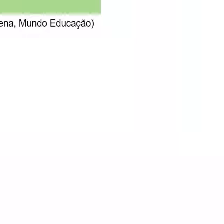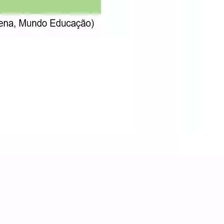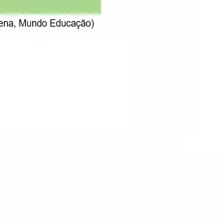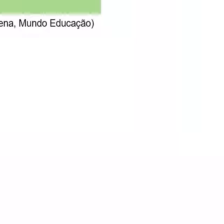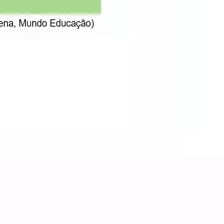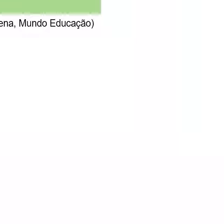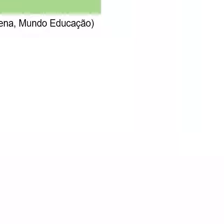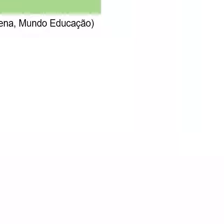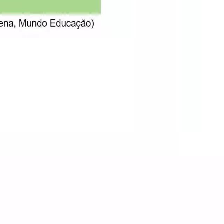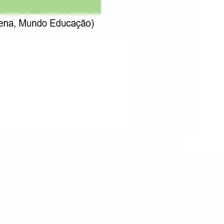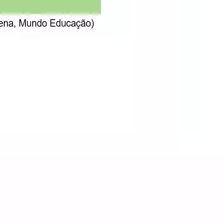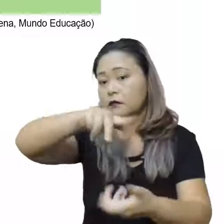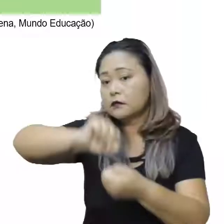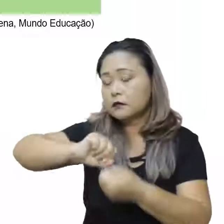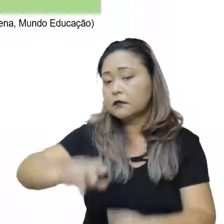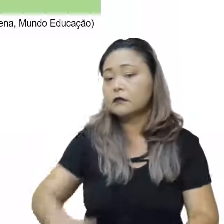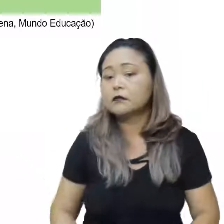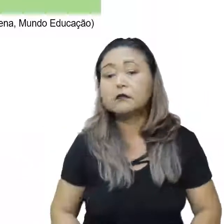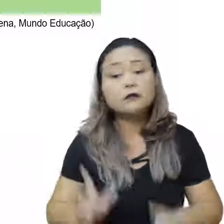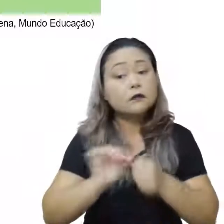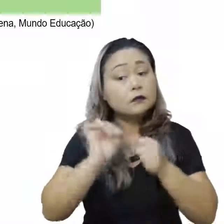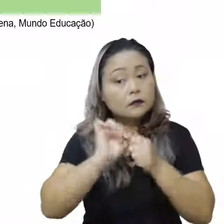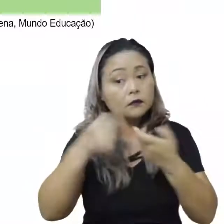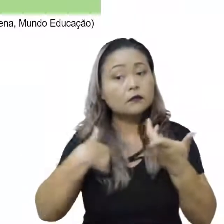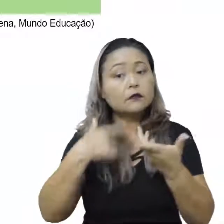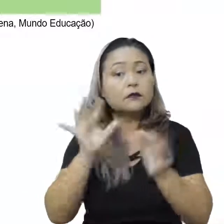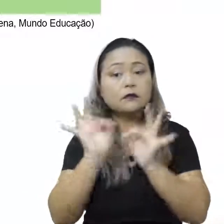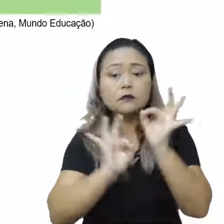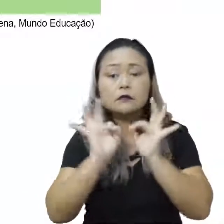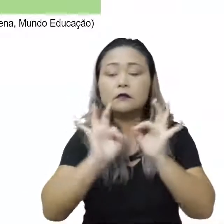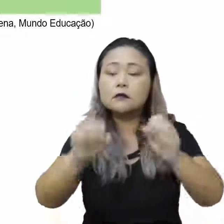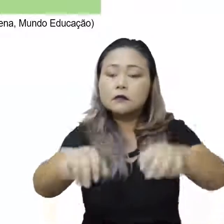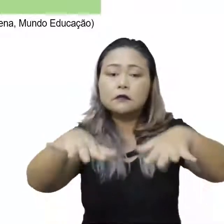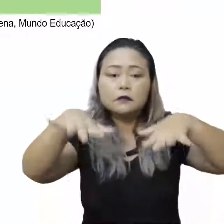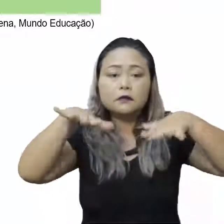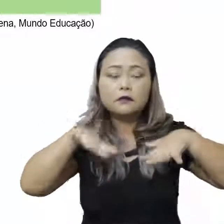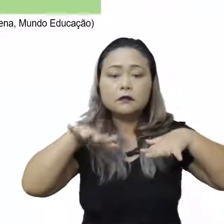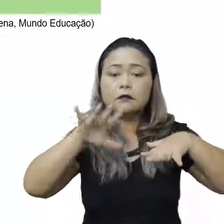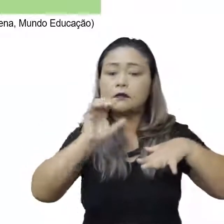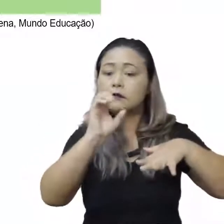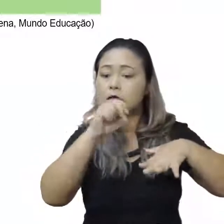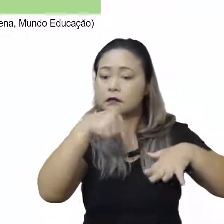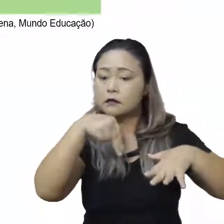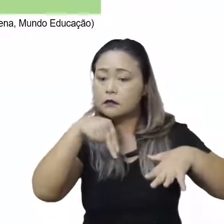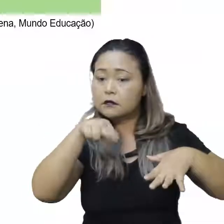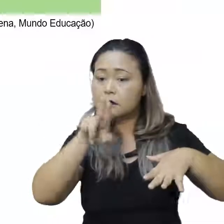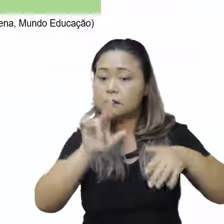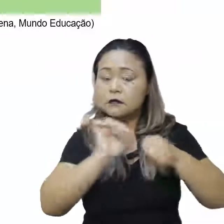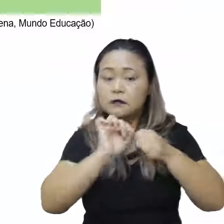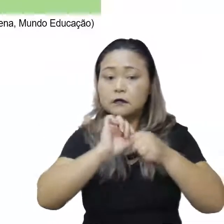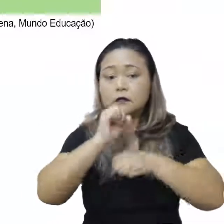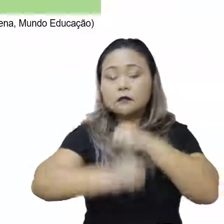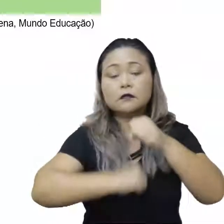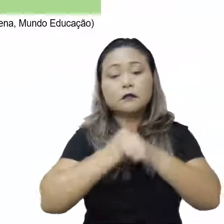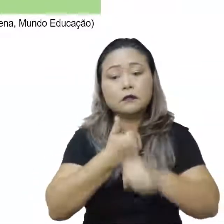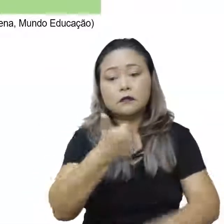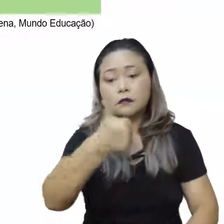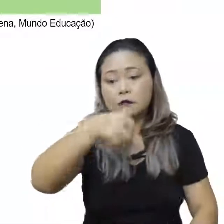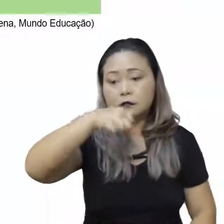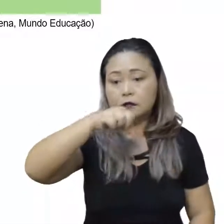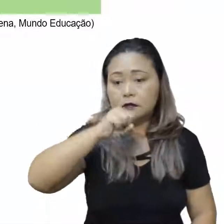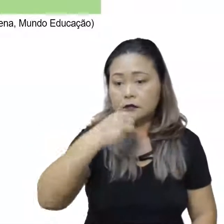Comissão Mundial sobre o Meio Ambiente e Desenvolvimento, criado pela Assembleia Geral da ONU em 83. Ok?